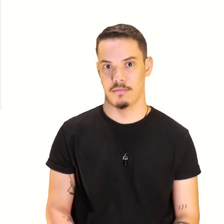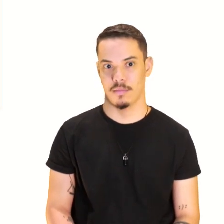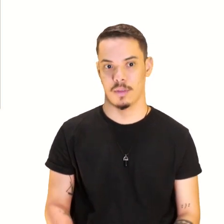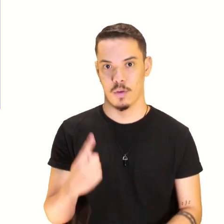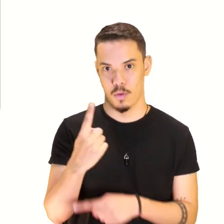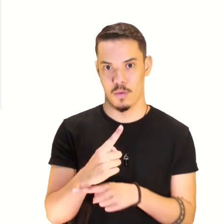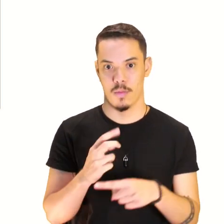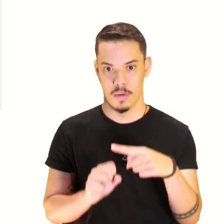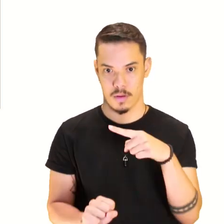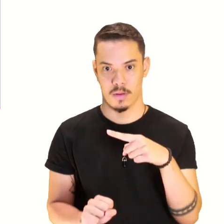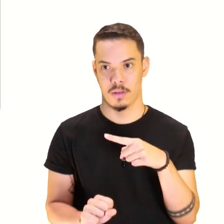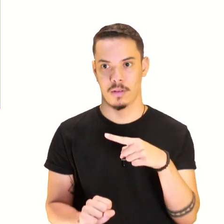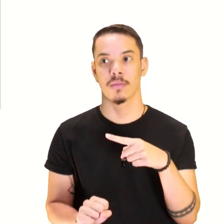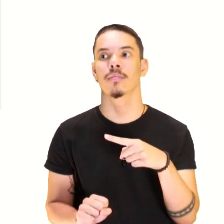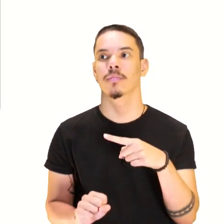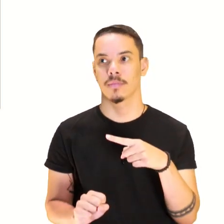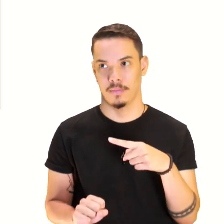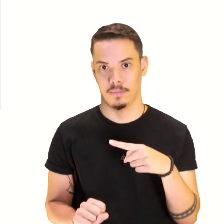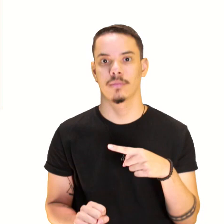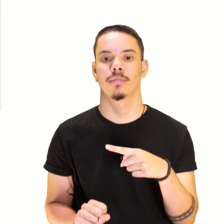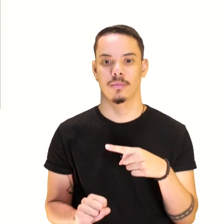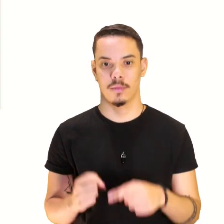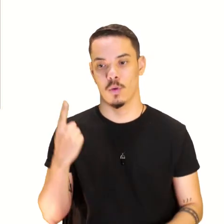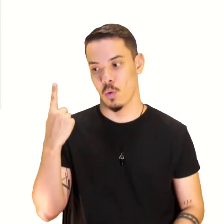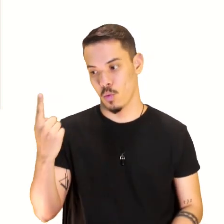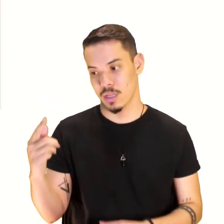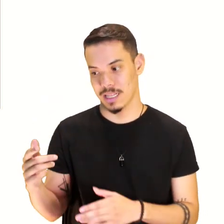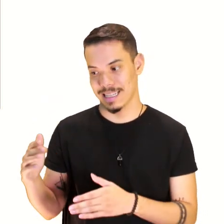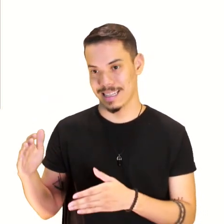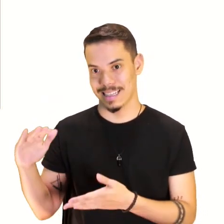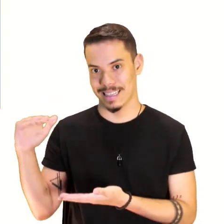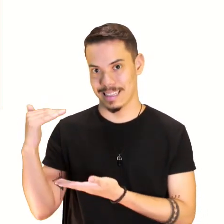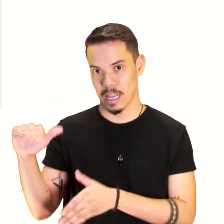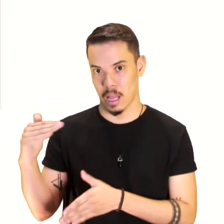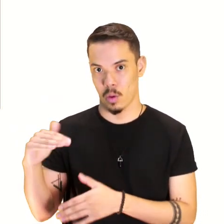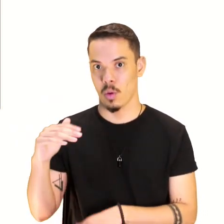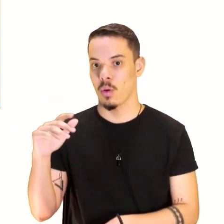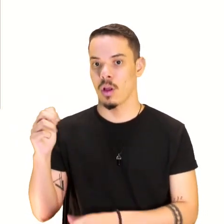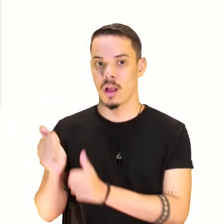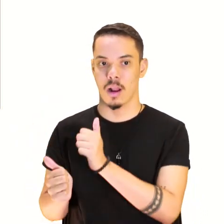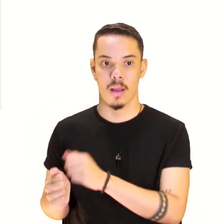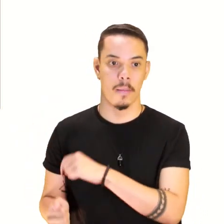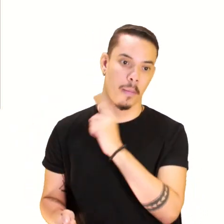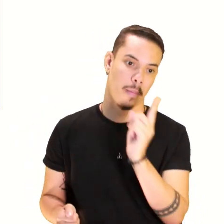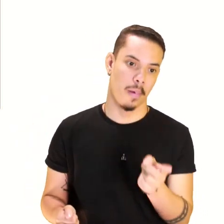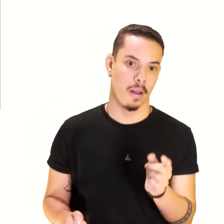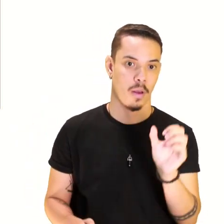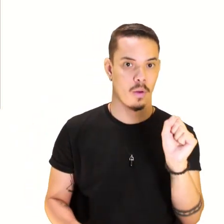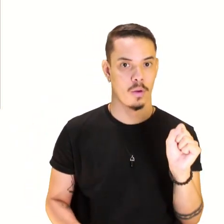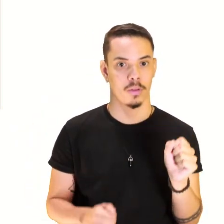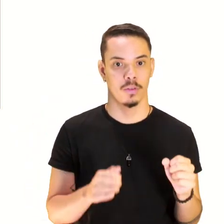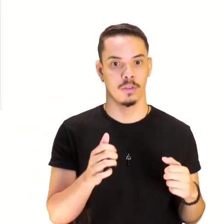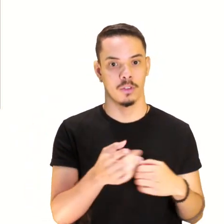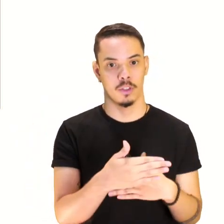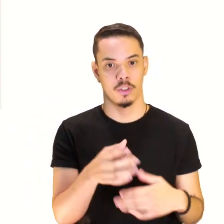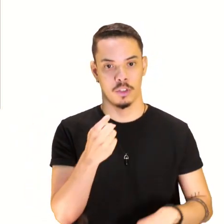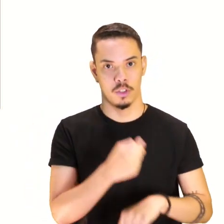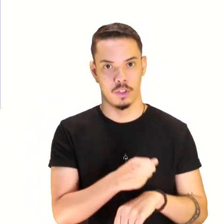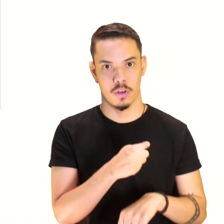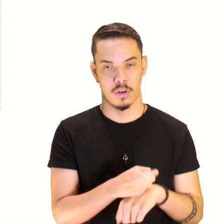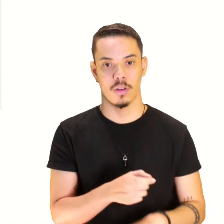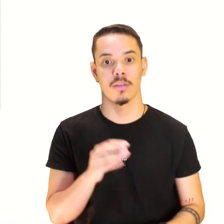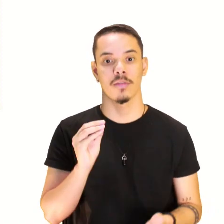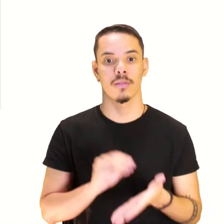que um saco de areia equivale a 8 tijolos? 8 tijolos. Uau! Então, se eu tenho 32 sacos de areia, o que eu preciso fazer?